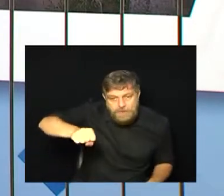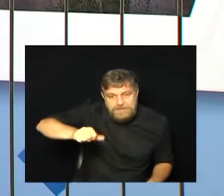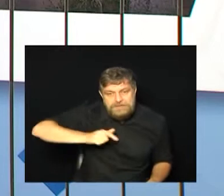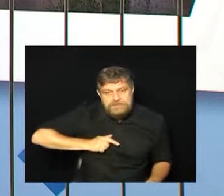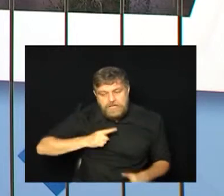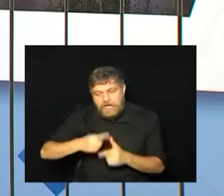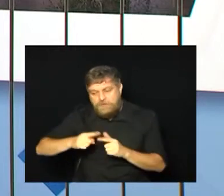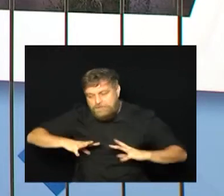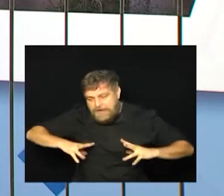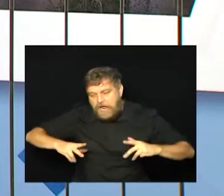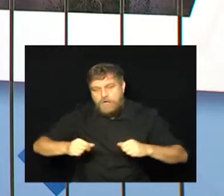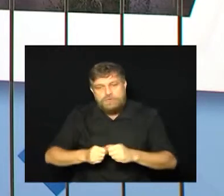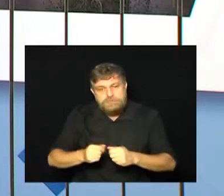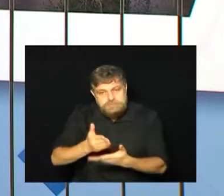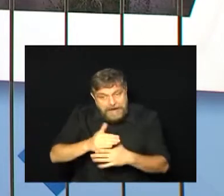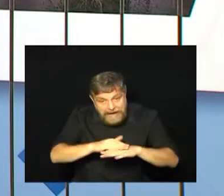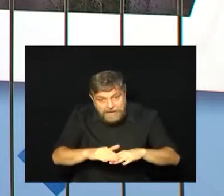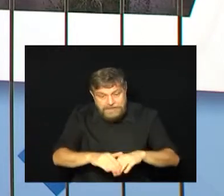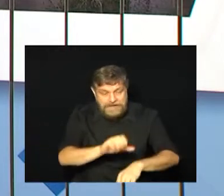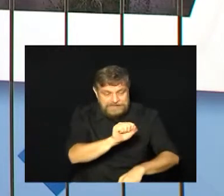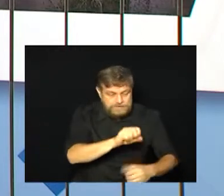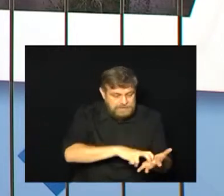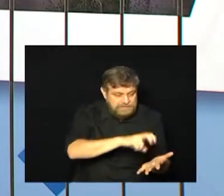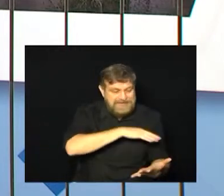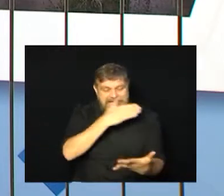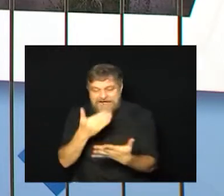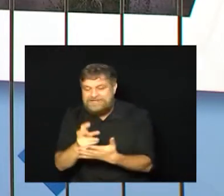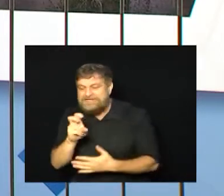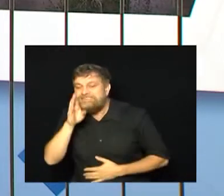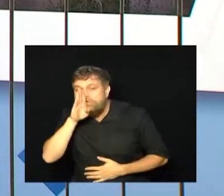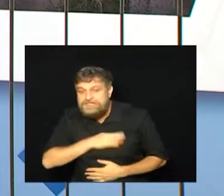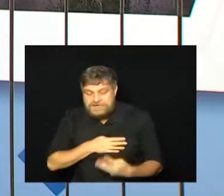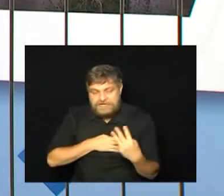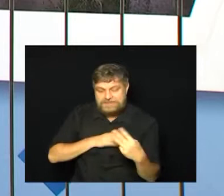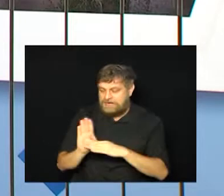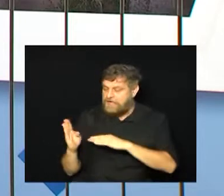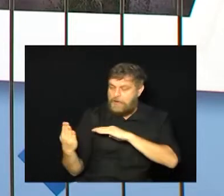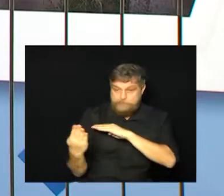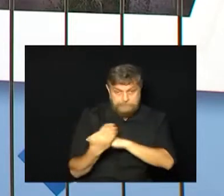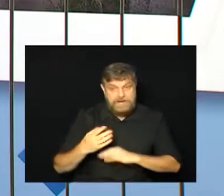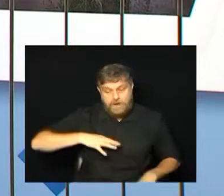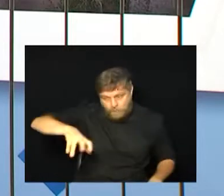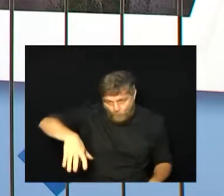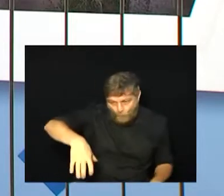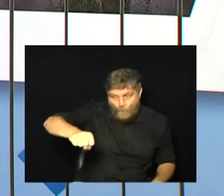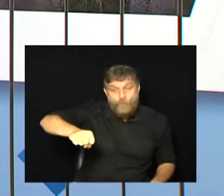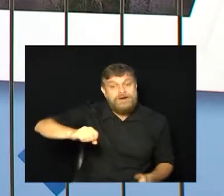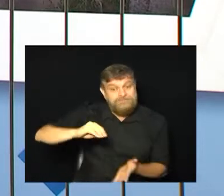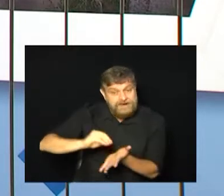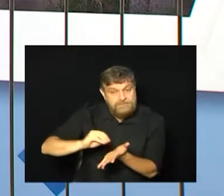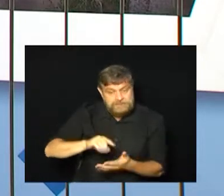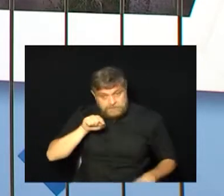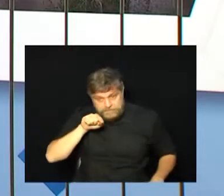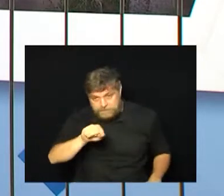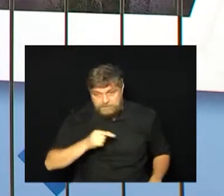todo mundo. Então, reforçando, das 8 da manhã às 5 horas da tarde. Jardim Rosalina, Núcleo Residencial São Lucas e DIC 6. Para você que